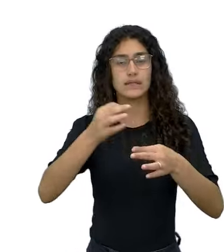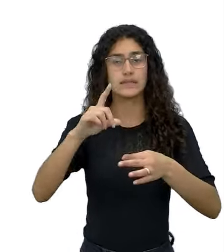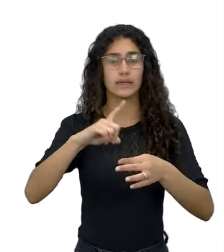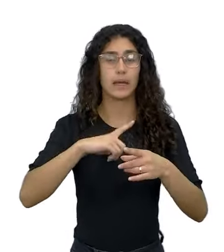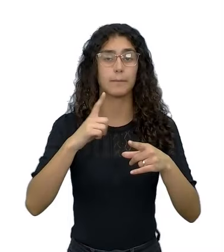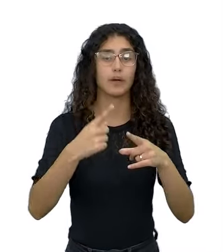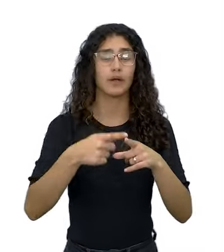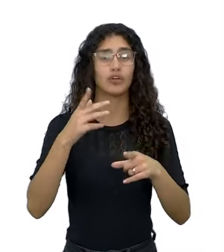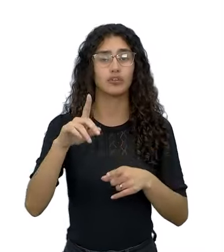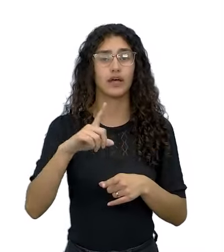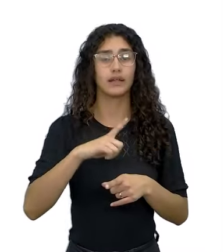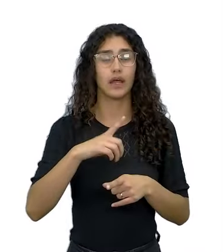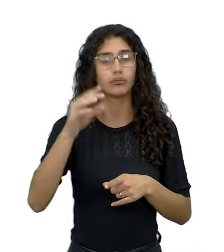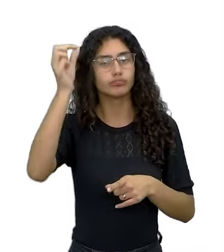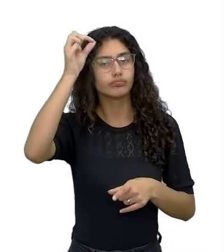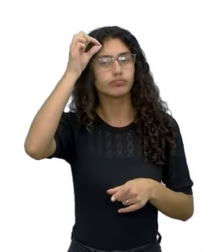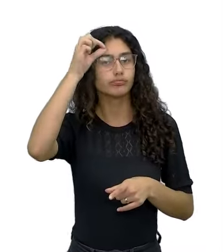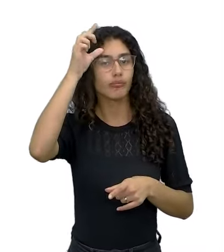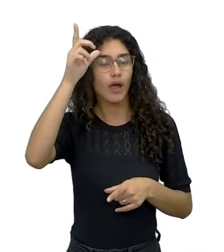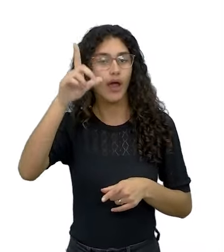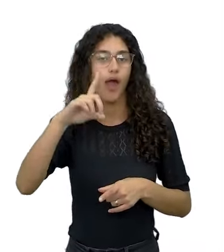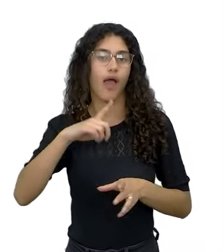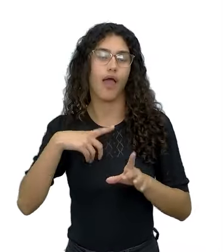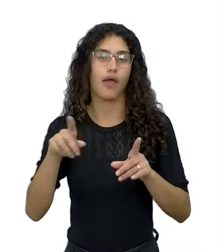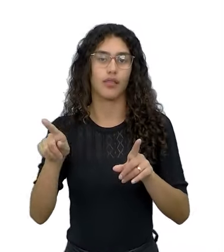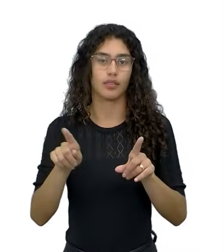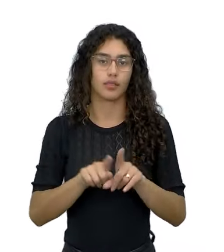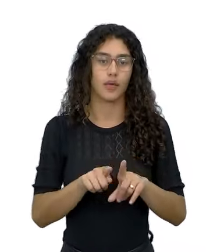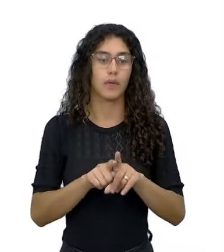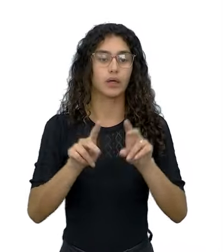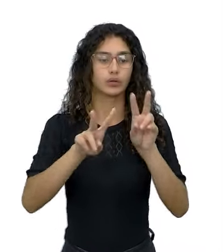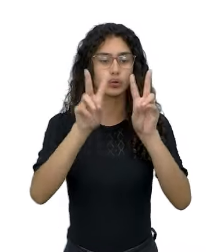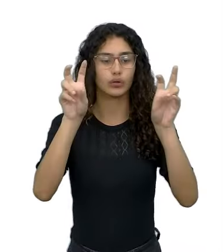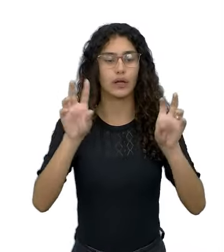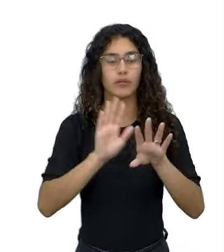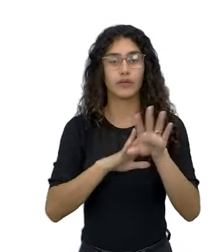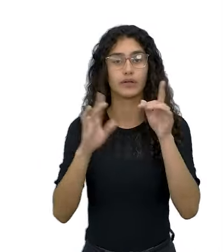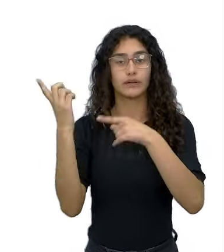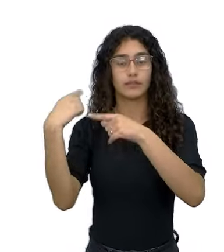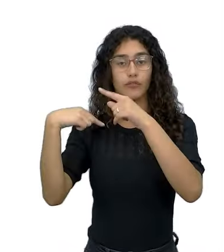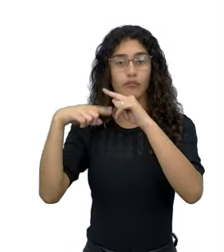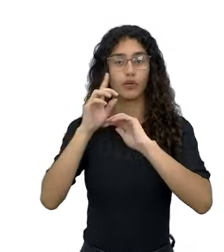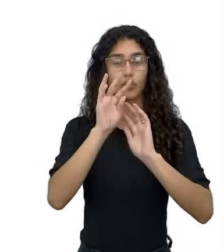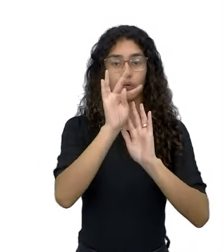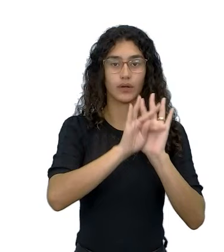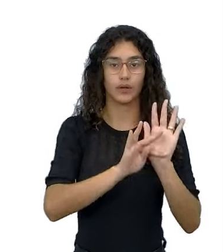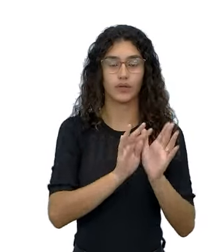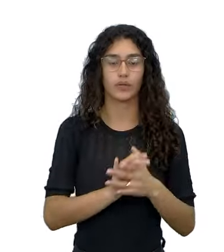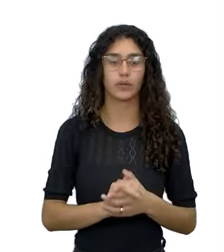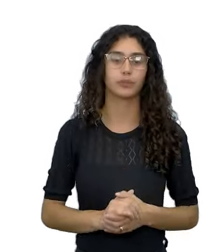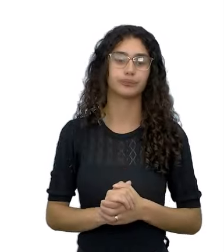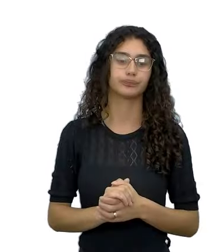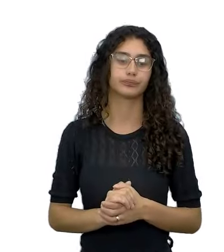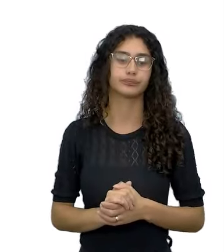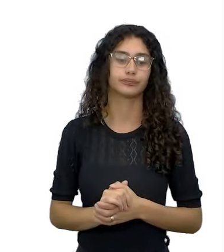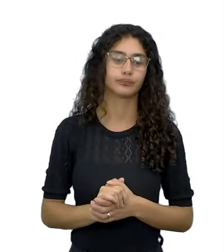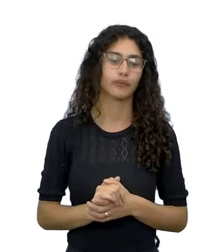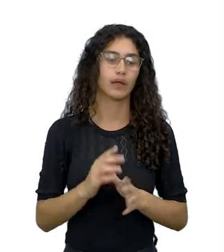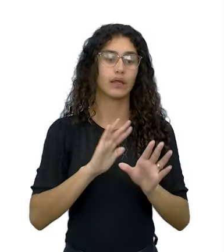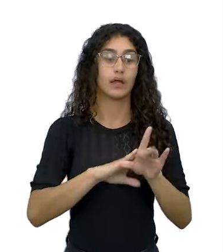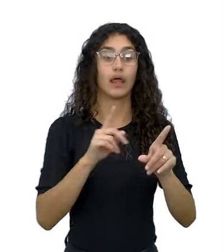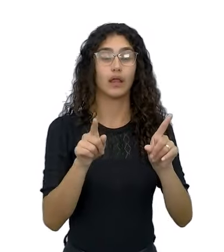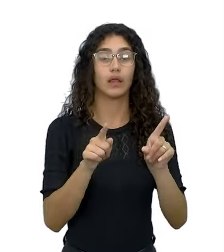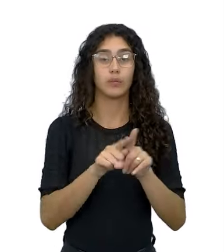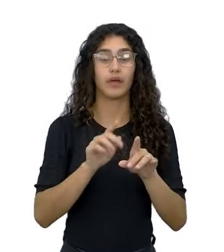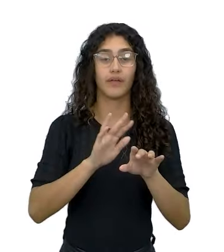que eles já têm de conhecimento a respeito aí desse tema que vai ser desenvolvido no texto. Vai fazer com que eles fiquem mais aguçados, né,